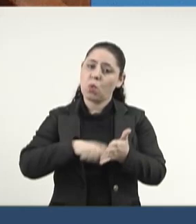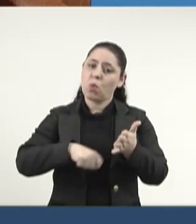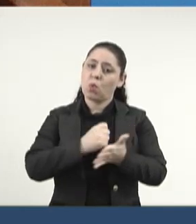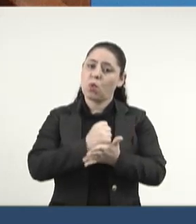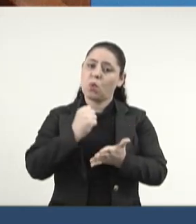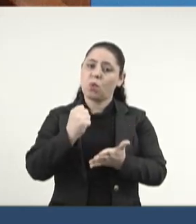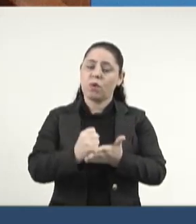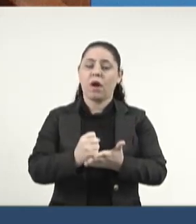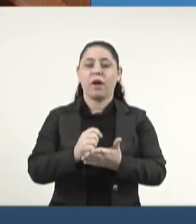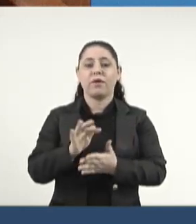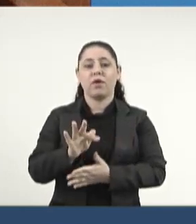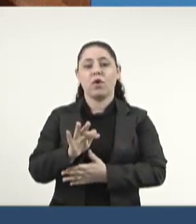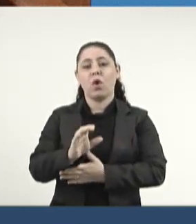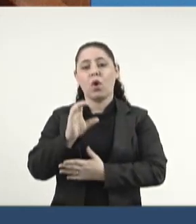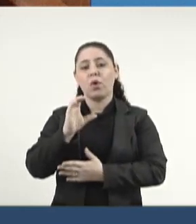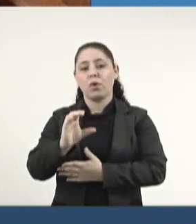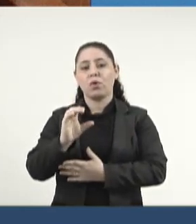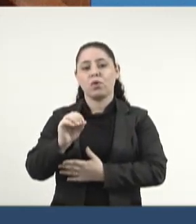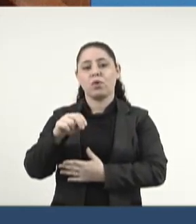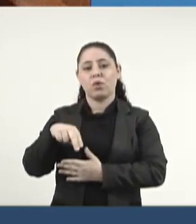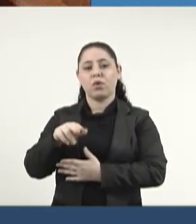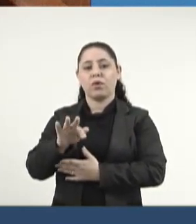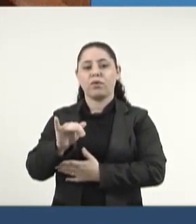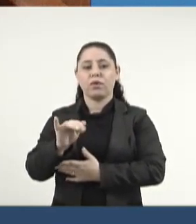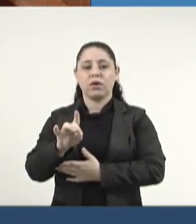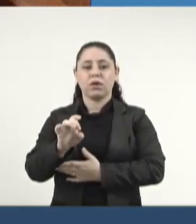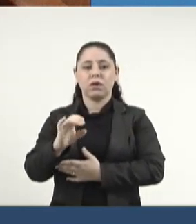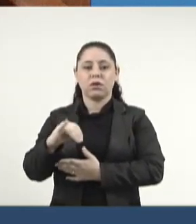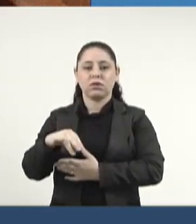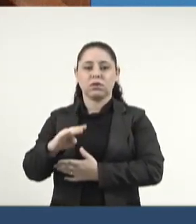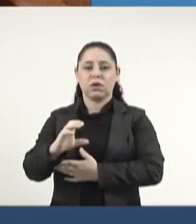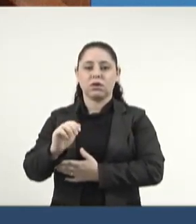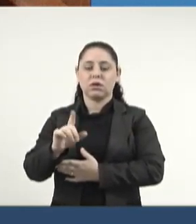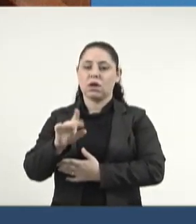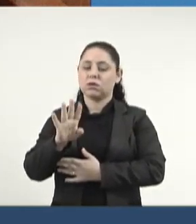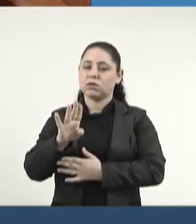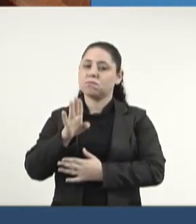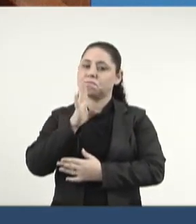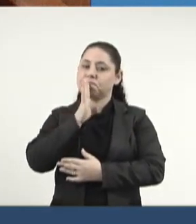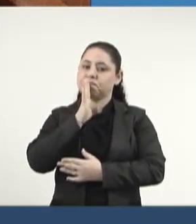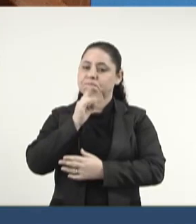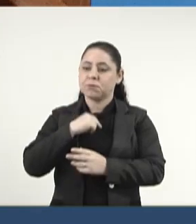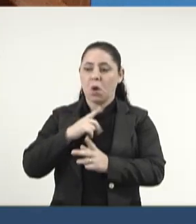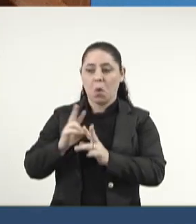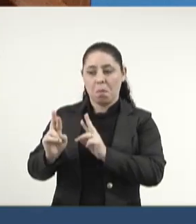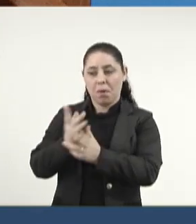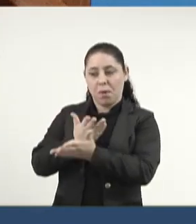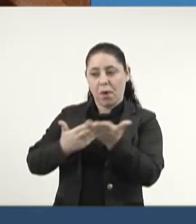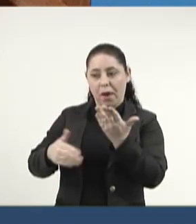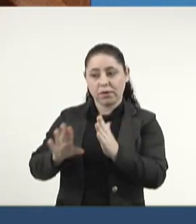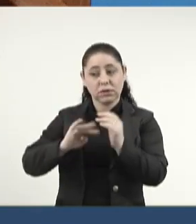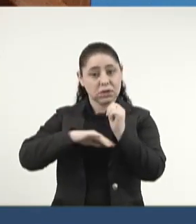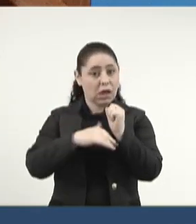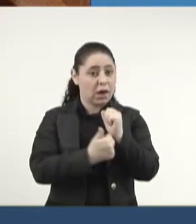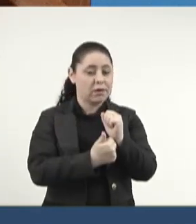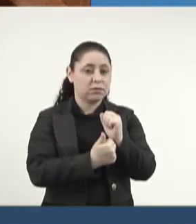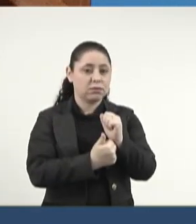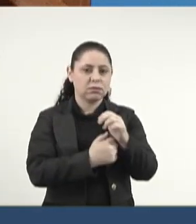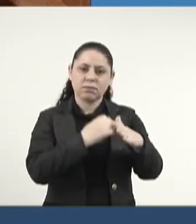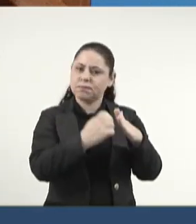sigilo de confidencialidade, com as empresas que participaram da intermediação, e as empresas não